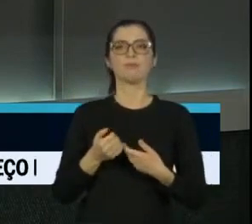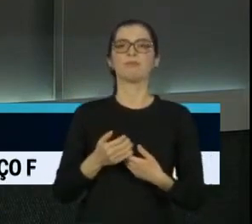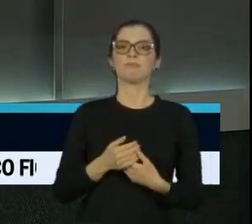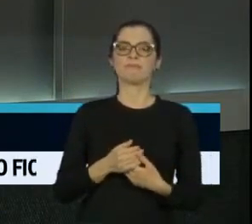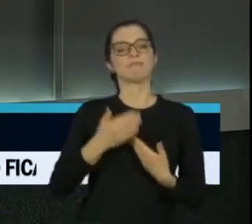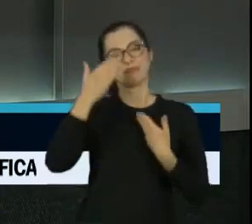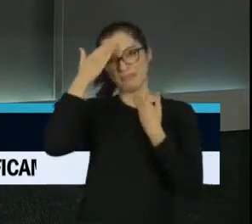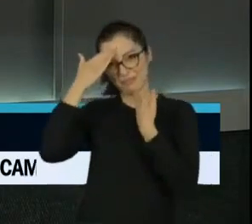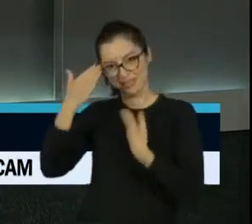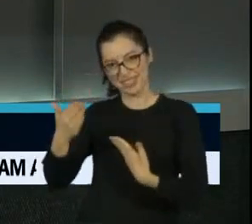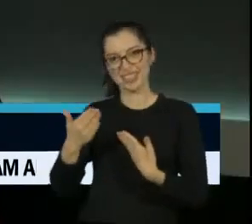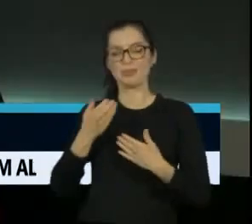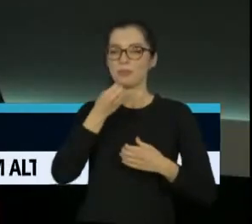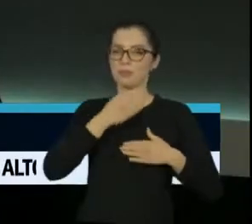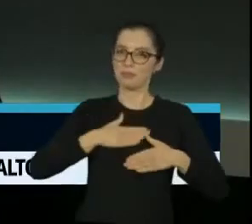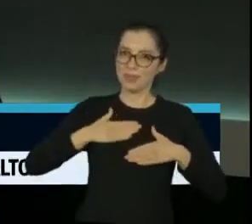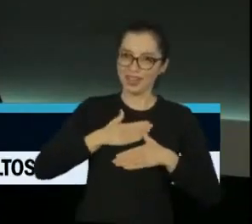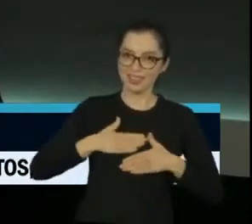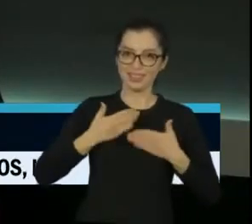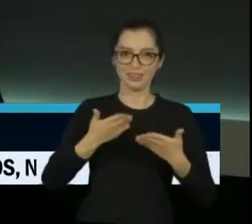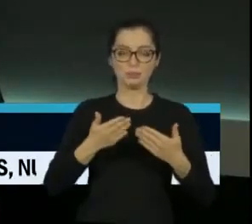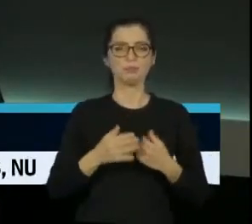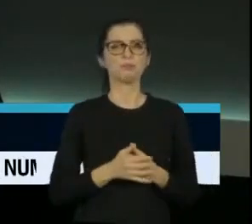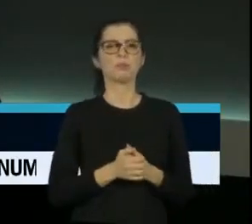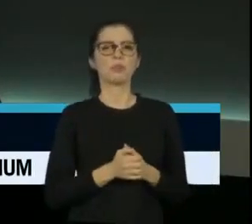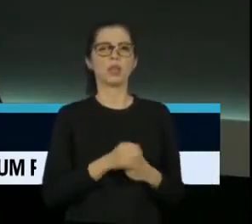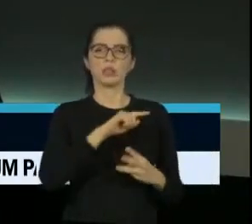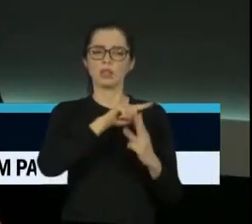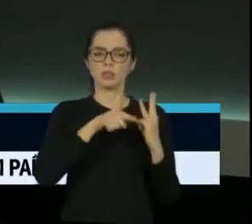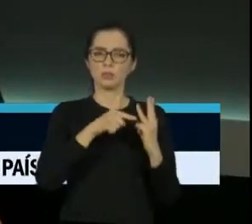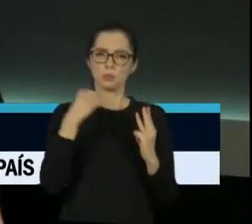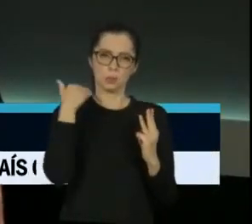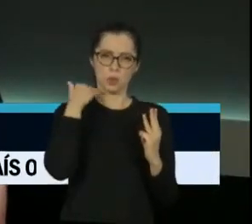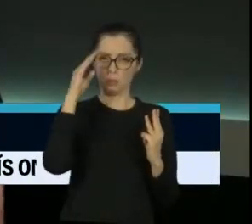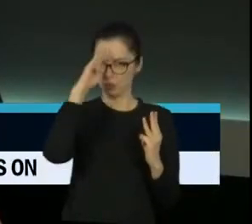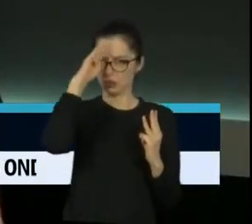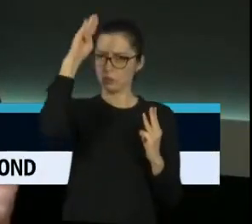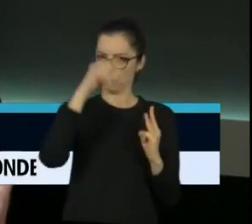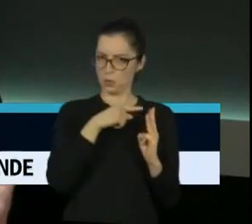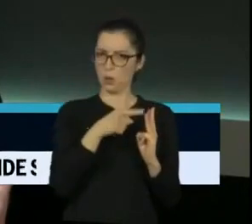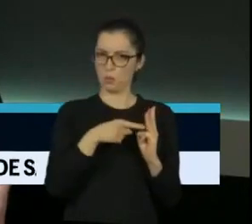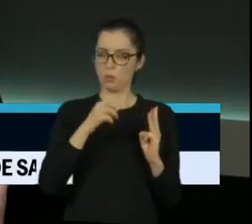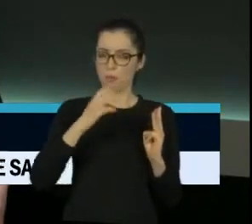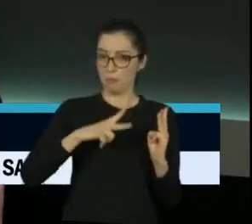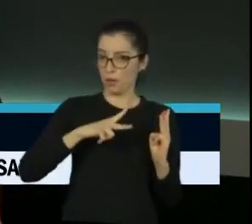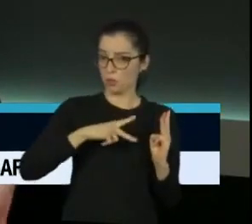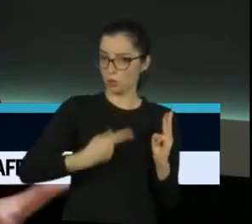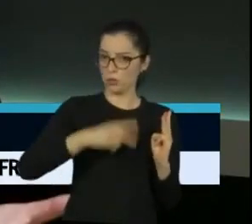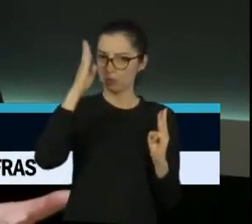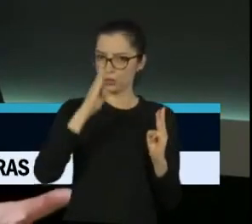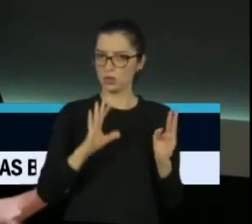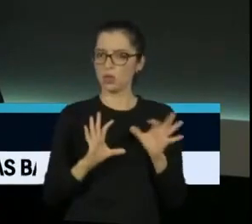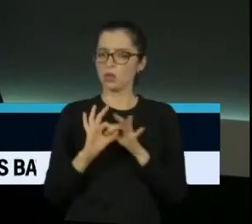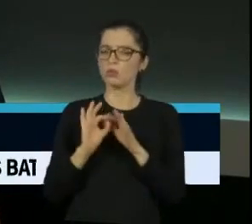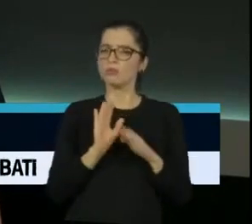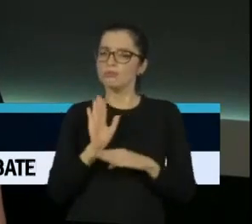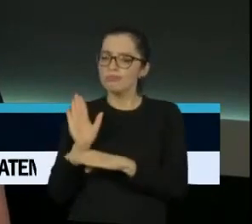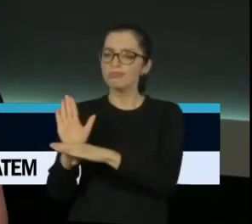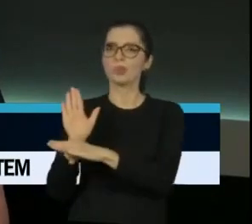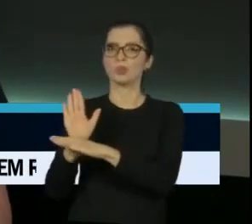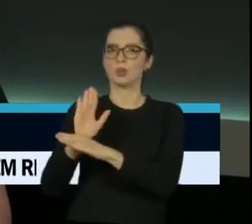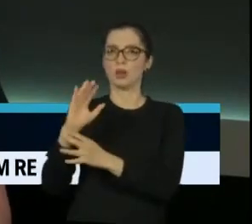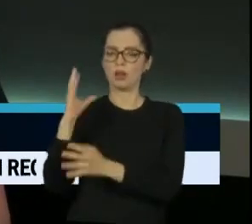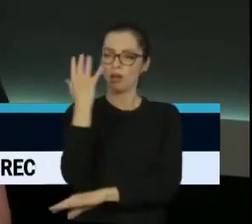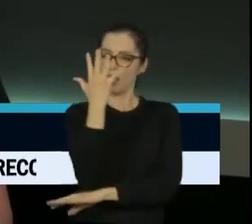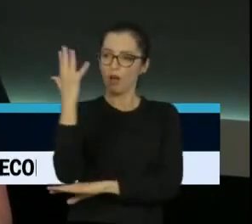Obrigado pelo convite, Andresa. Os 3 maiores bancos privados do país se uniram para criar um plano em defesa da